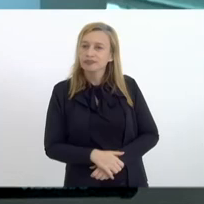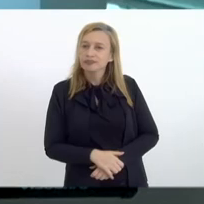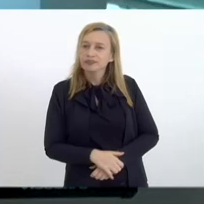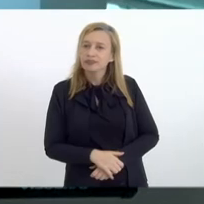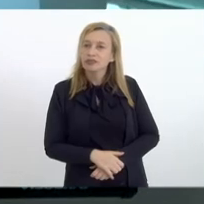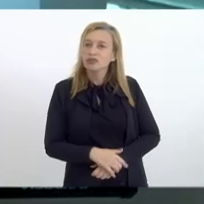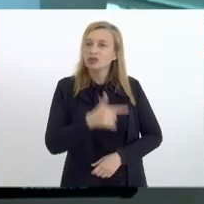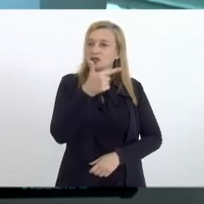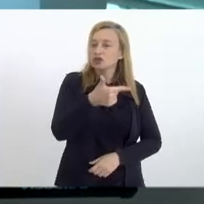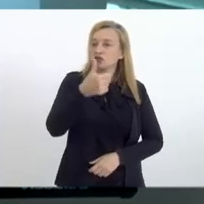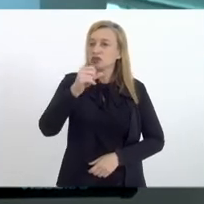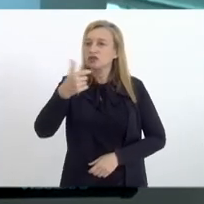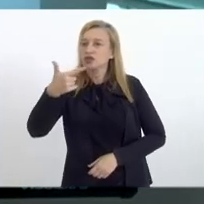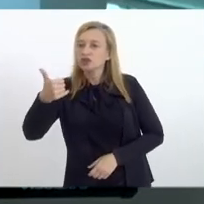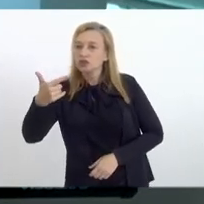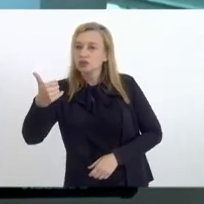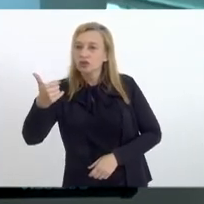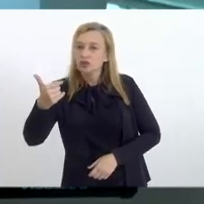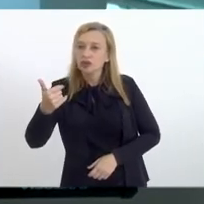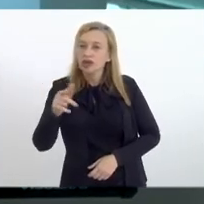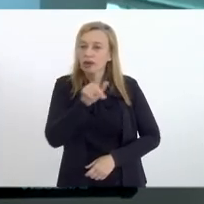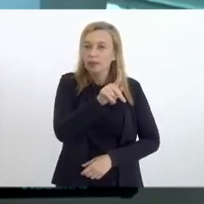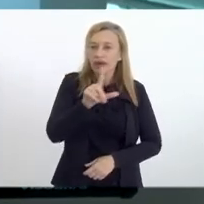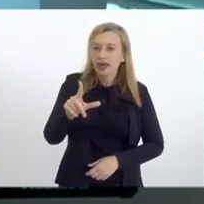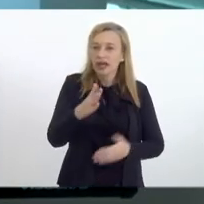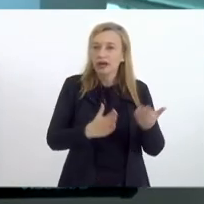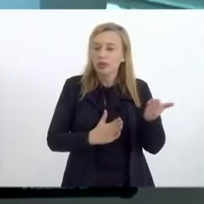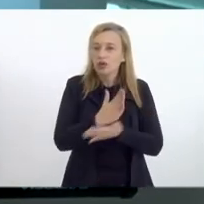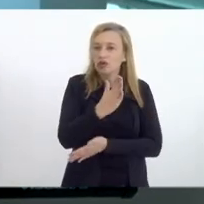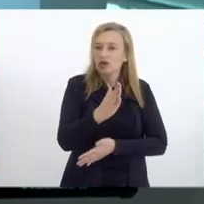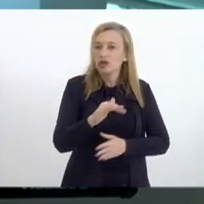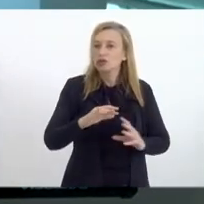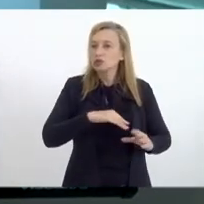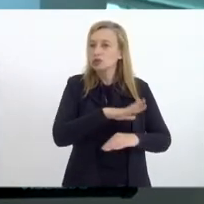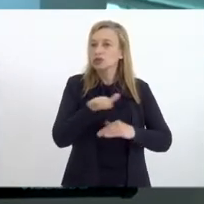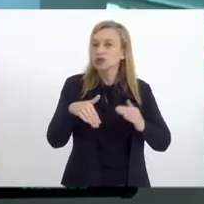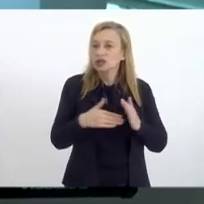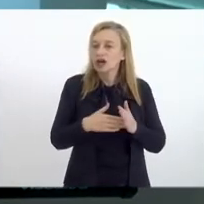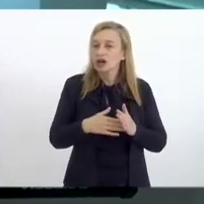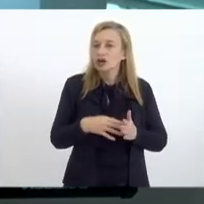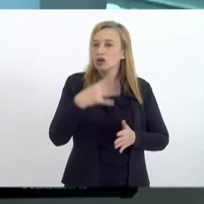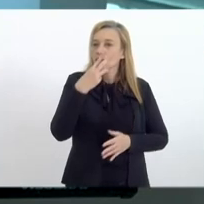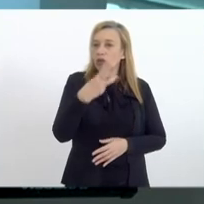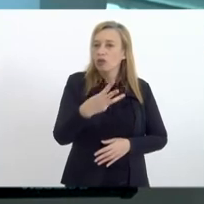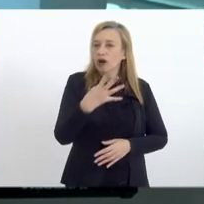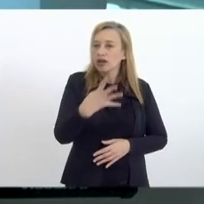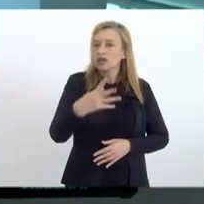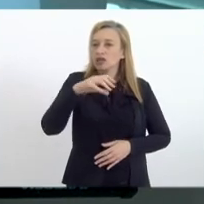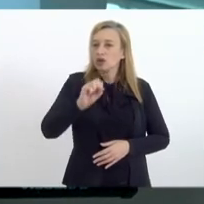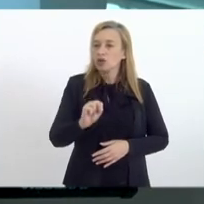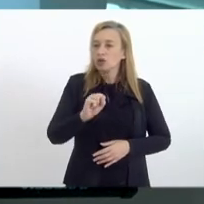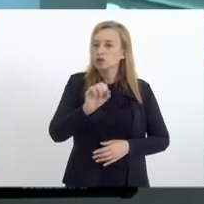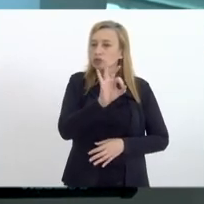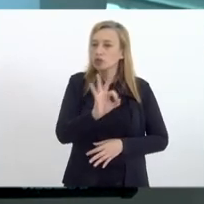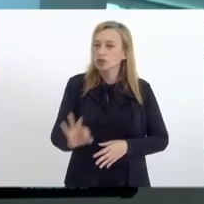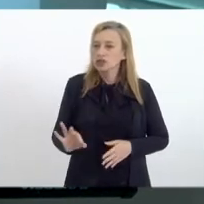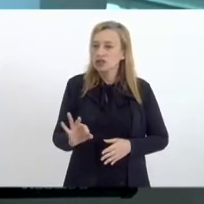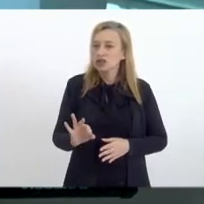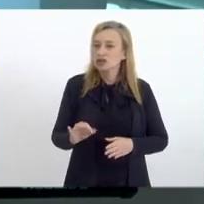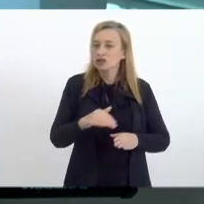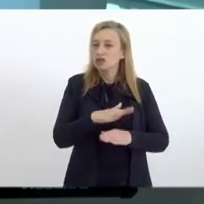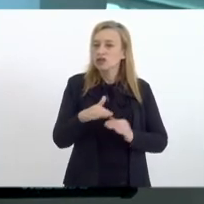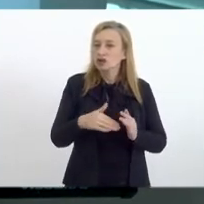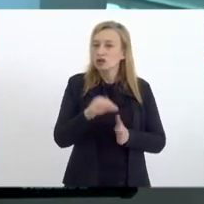Em 2022, o impacto da PL aprovada em sua totalidade vai ficar em 48% do valor total da taxa de